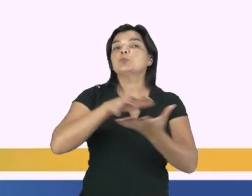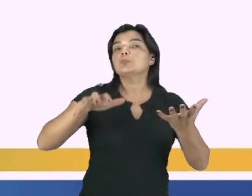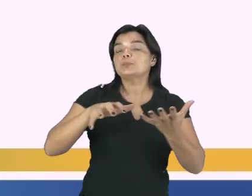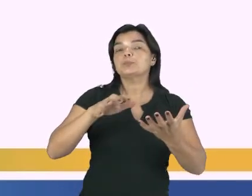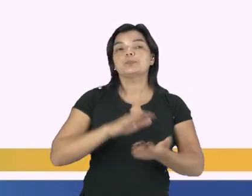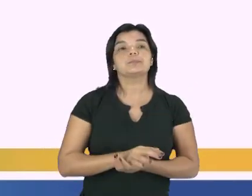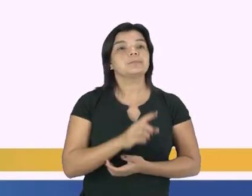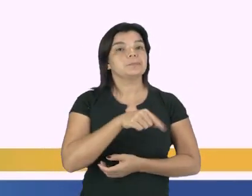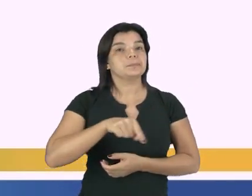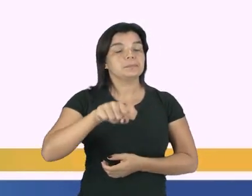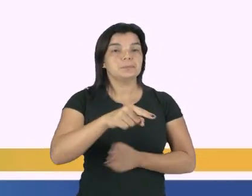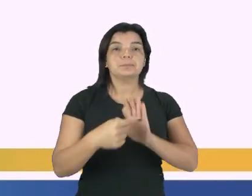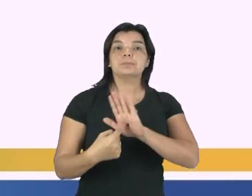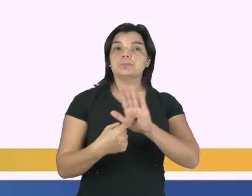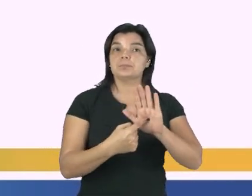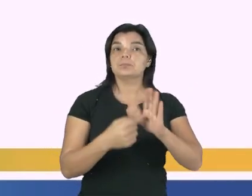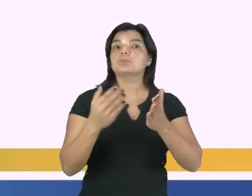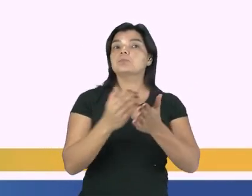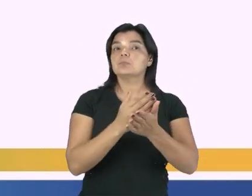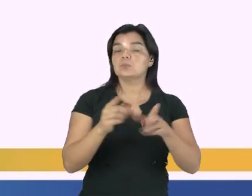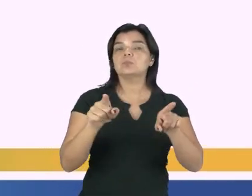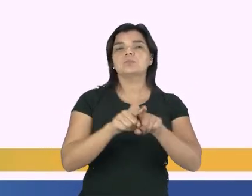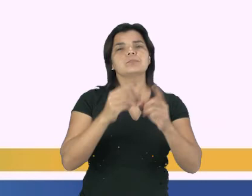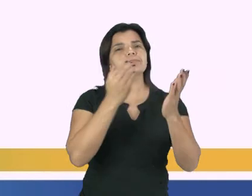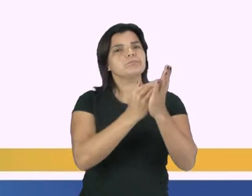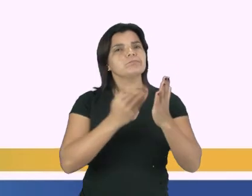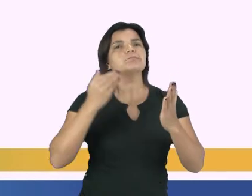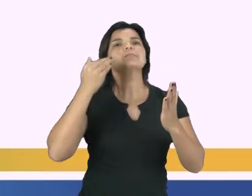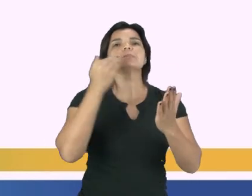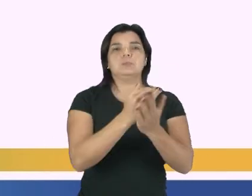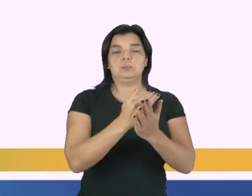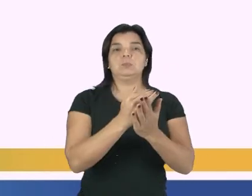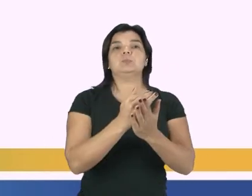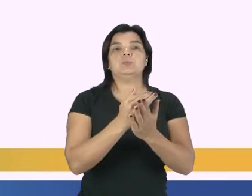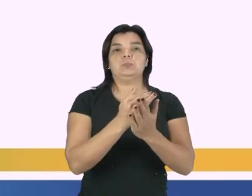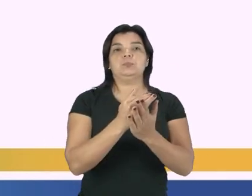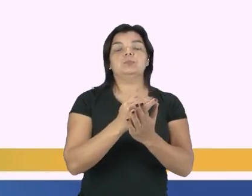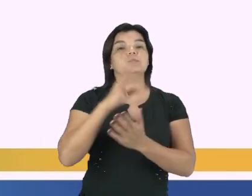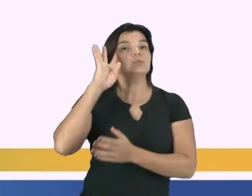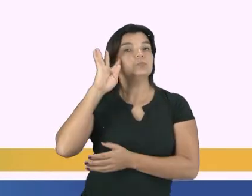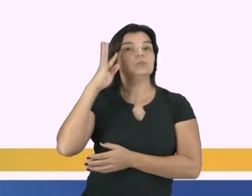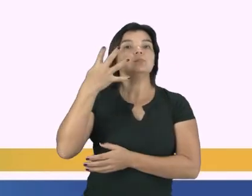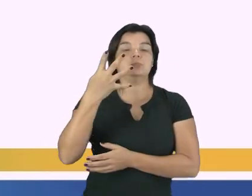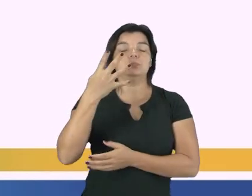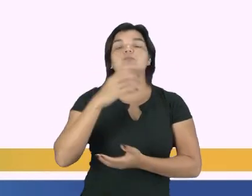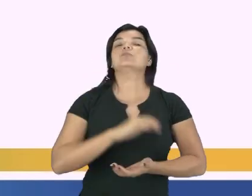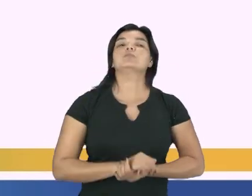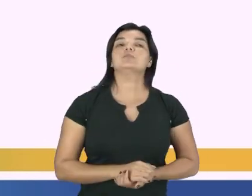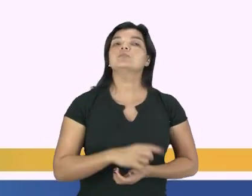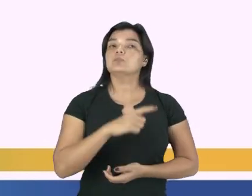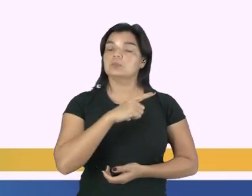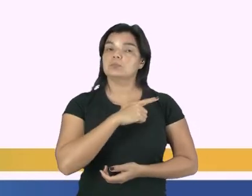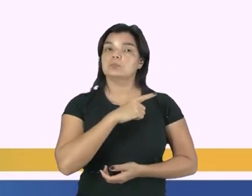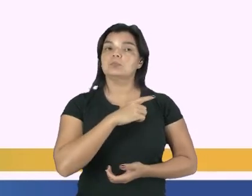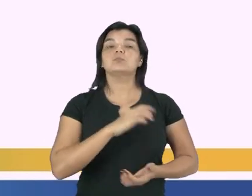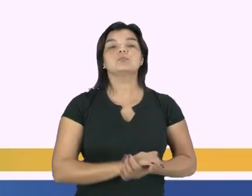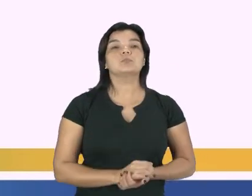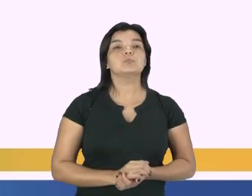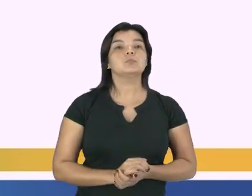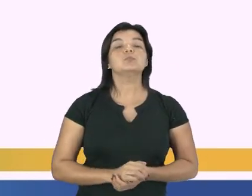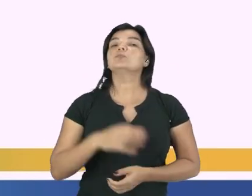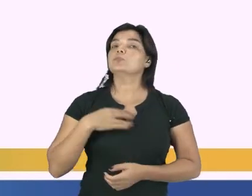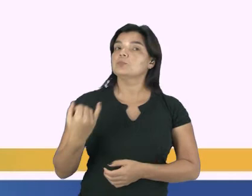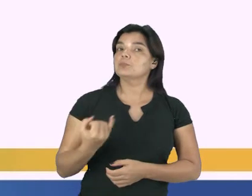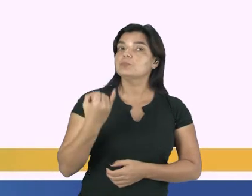planeta. Mas eu queria aqui destacar apenas aqueles que têm maior decisão política econômica, aqueles que têm um